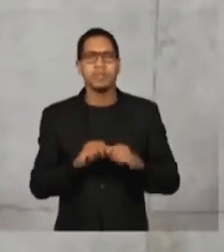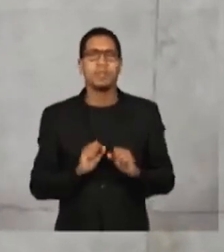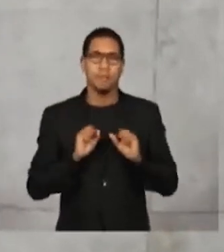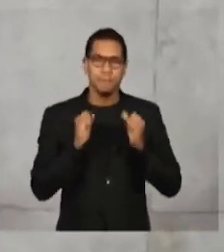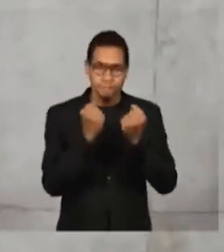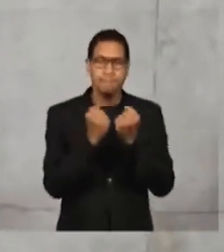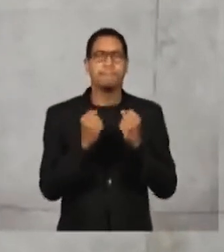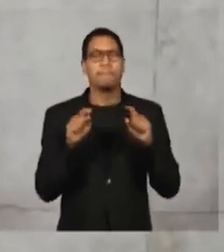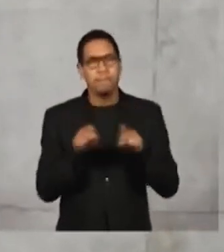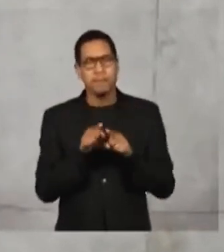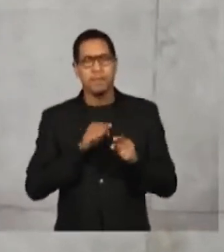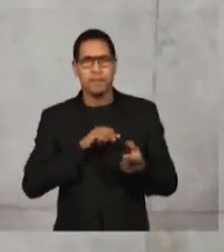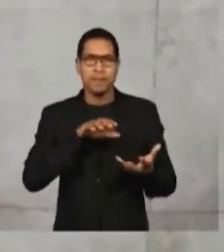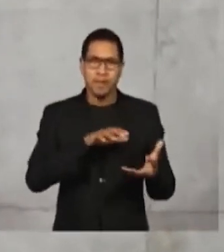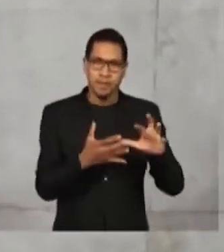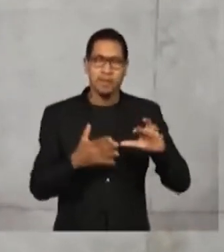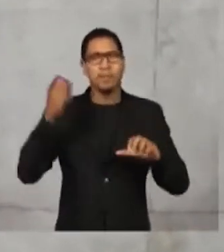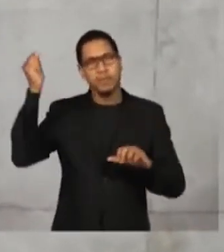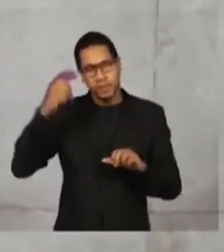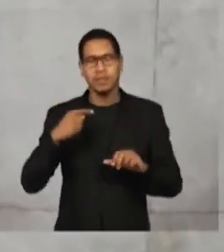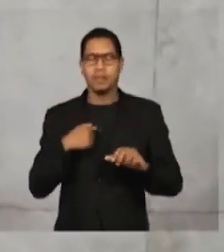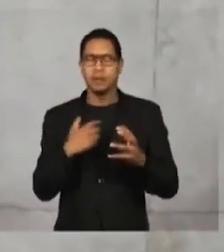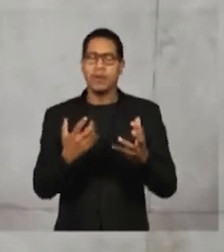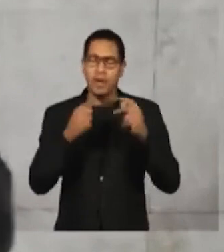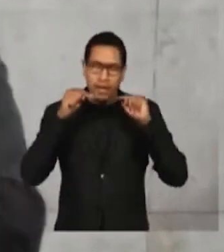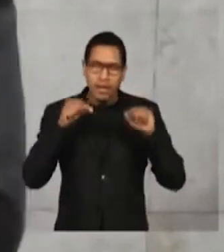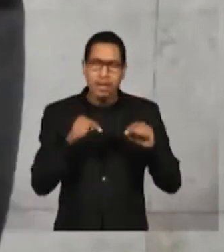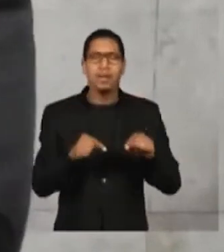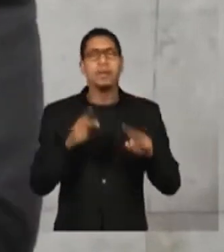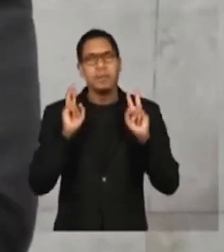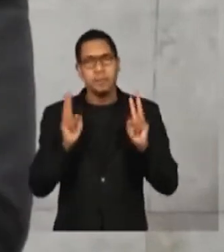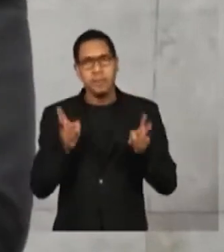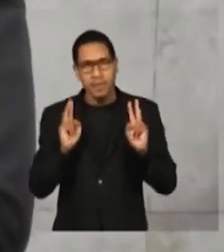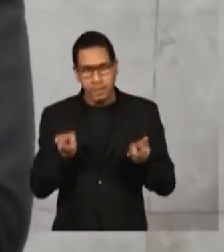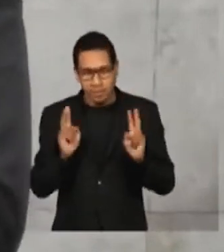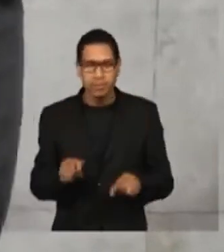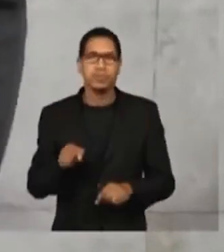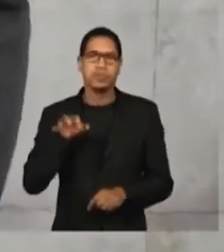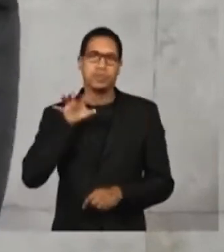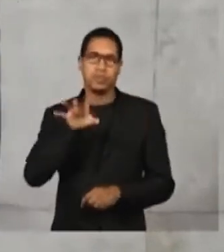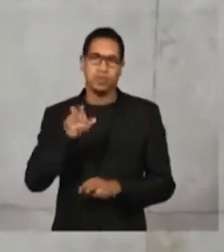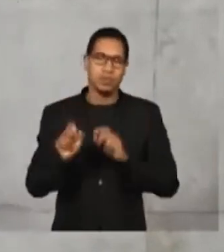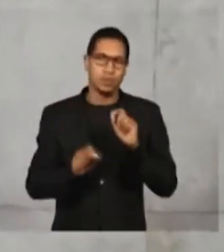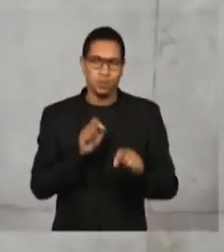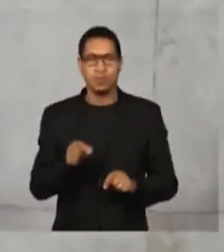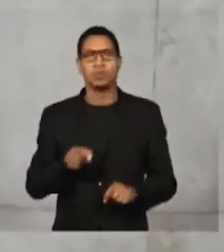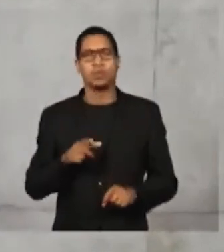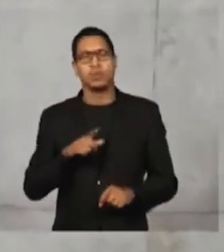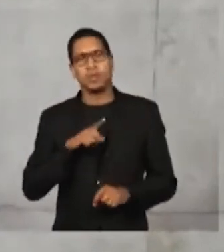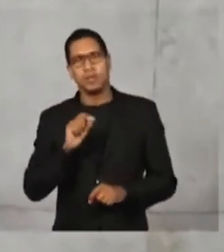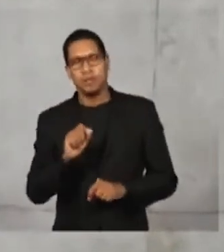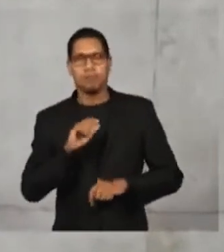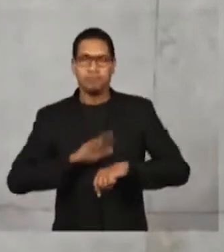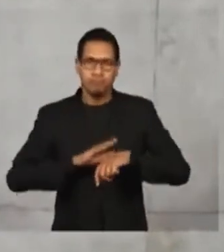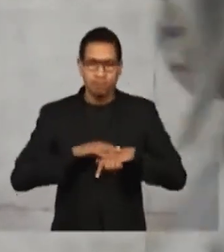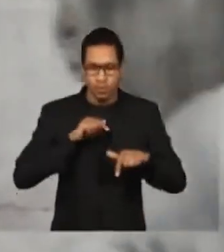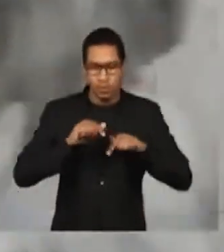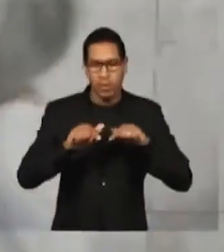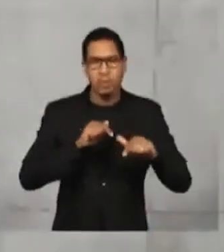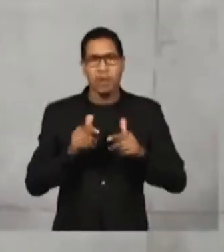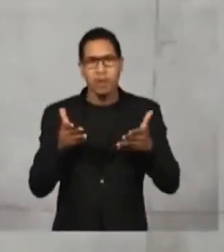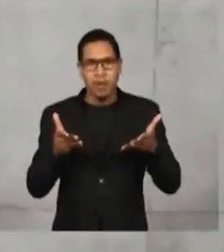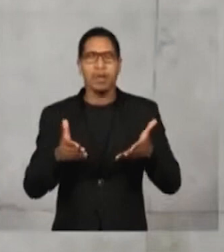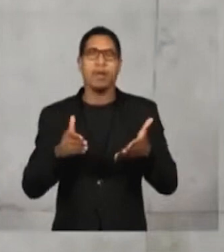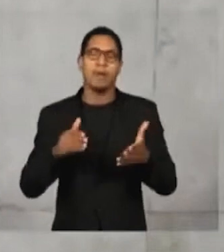com unhas e dentes a reforma da Previdência, presidente. E é com a mesma coerência que nós mantemos a linha de atuação no